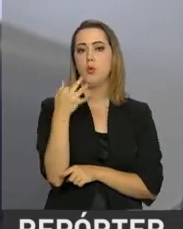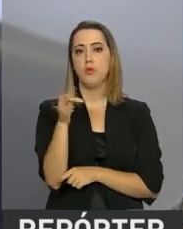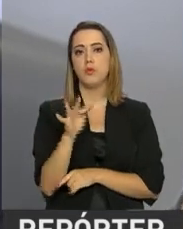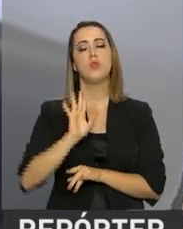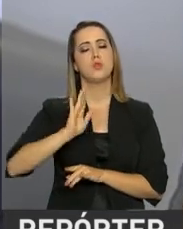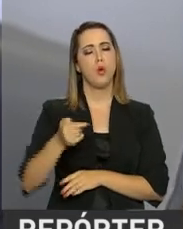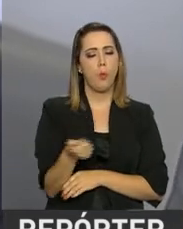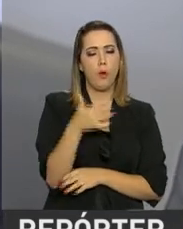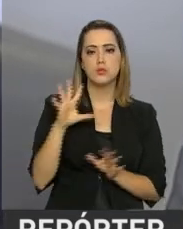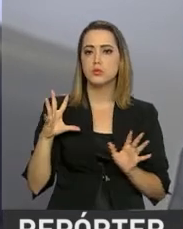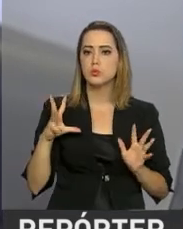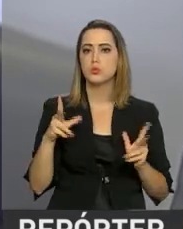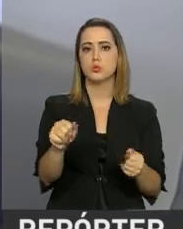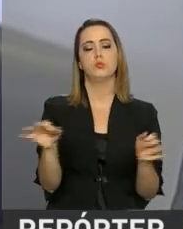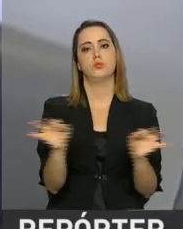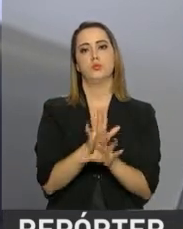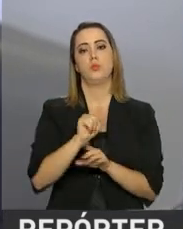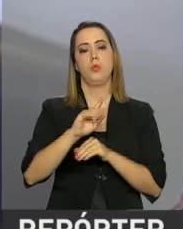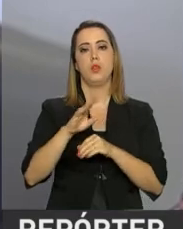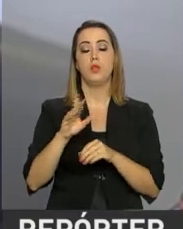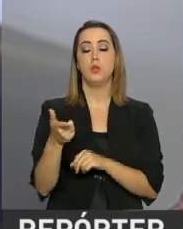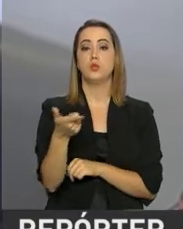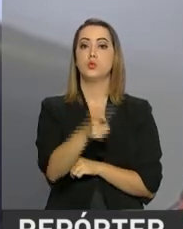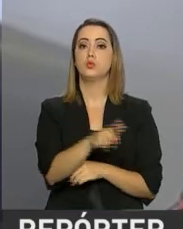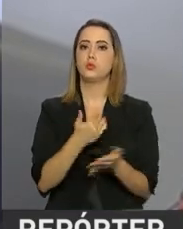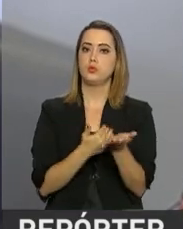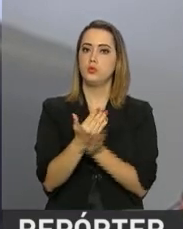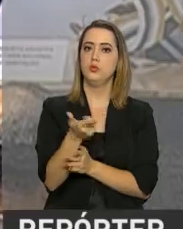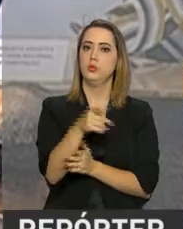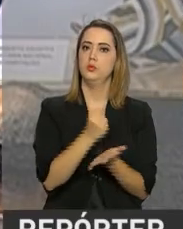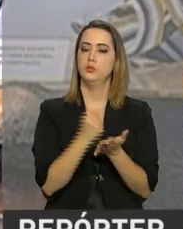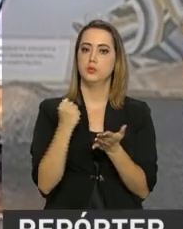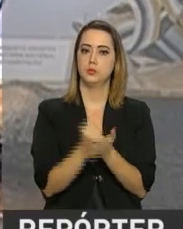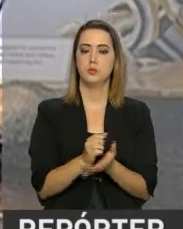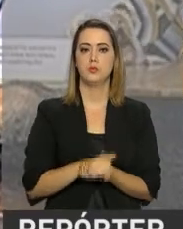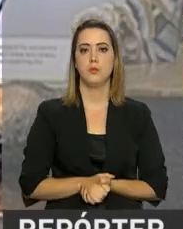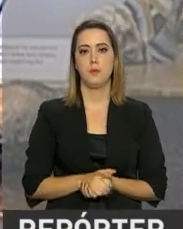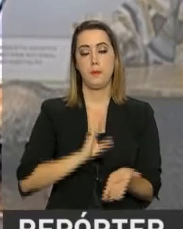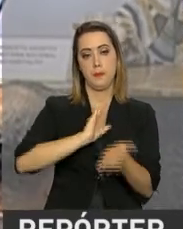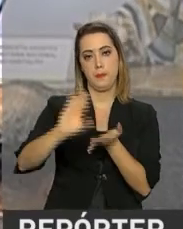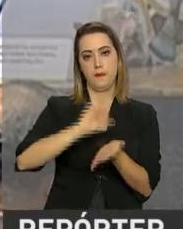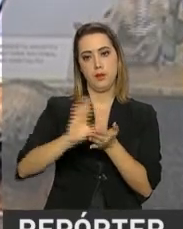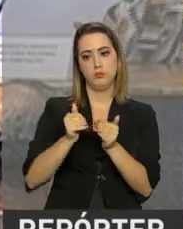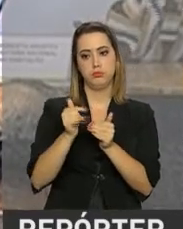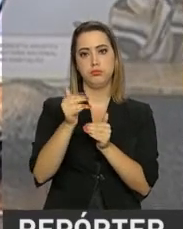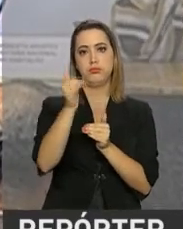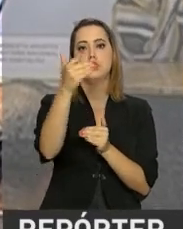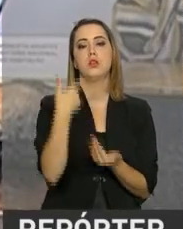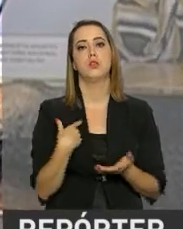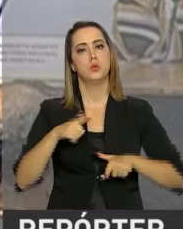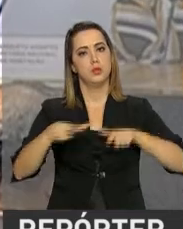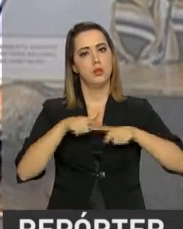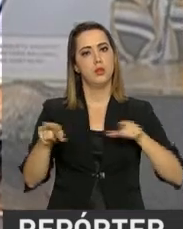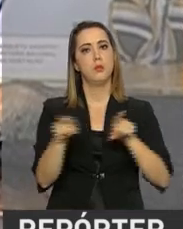praticamente retomadas e começarmos novas contratações da paixão o investimento do governo vai aumentar a geração de empregos